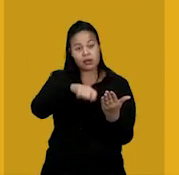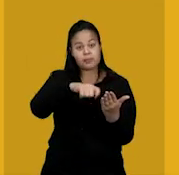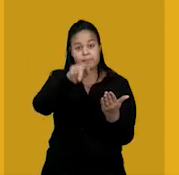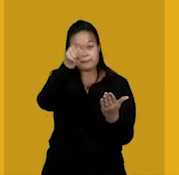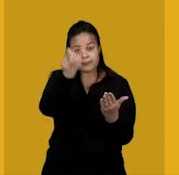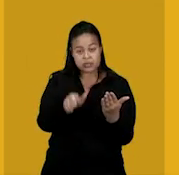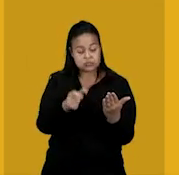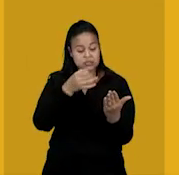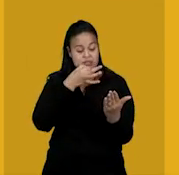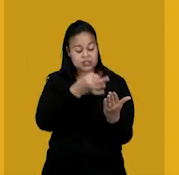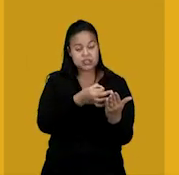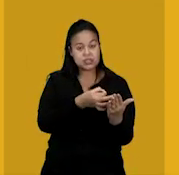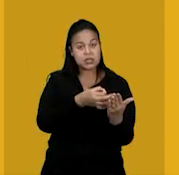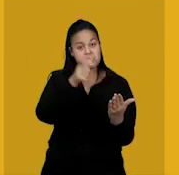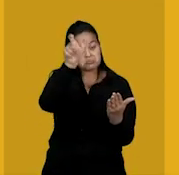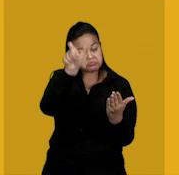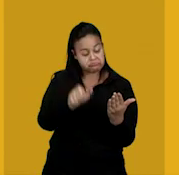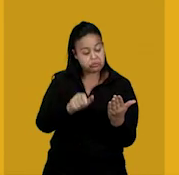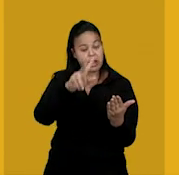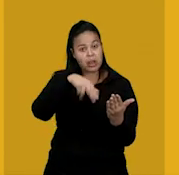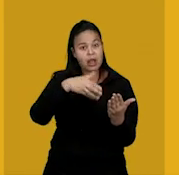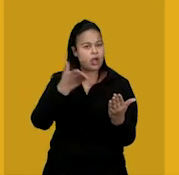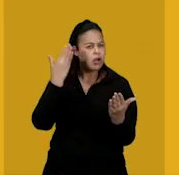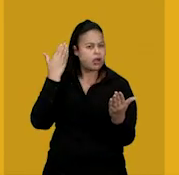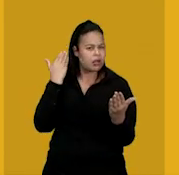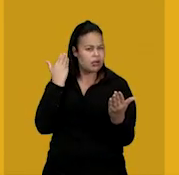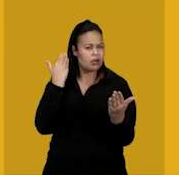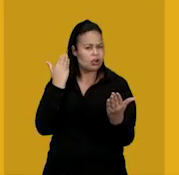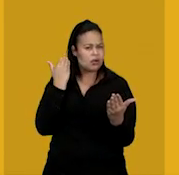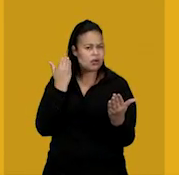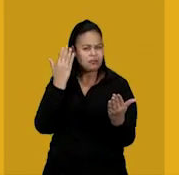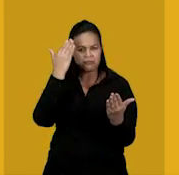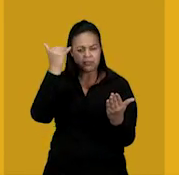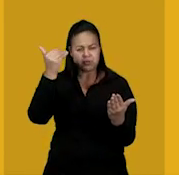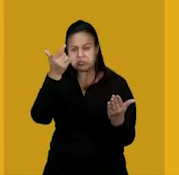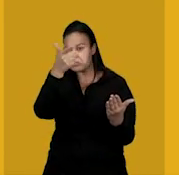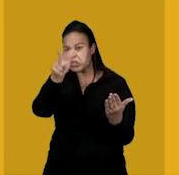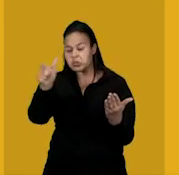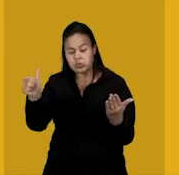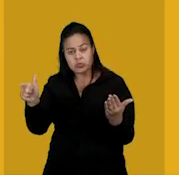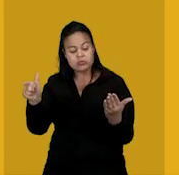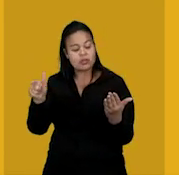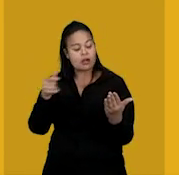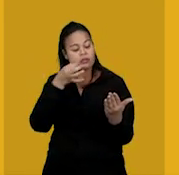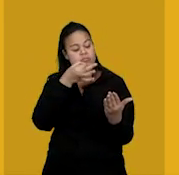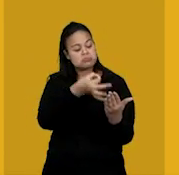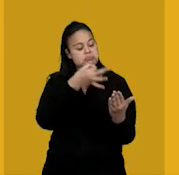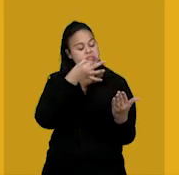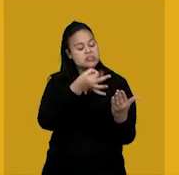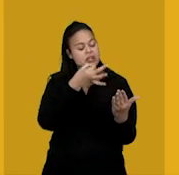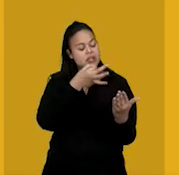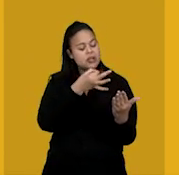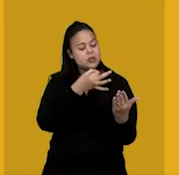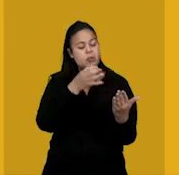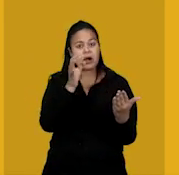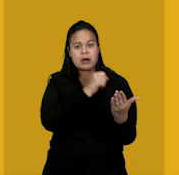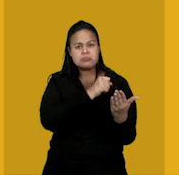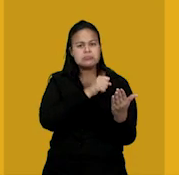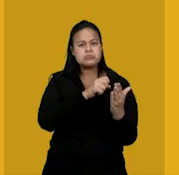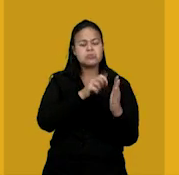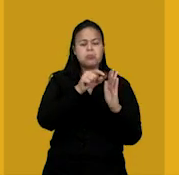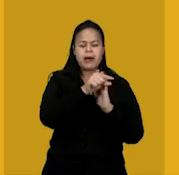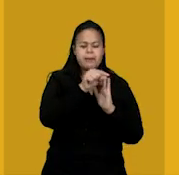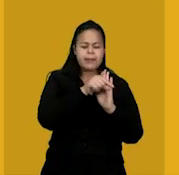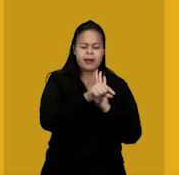de alguém que já leu o livro ou conhece outras obras do autor e faz um comentário breve ali de 5 linhas,